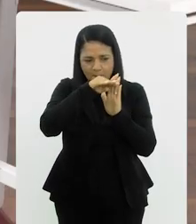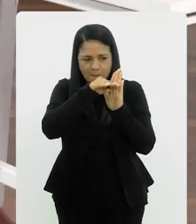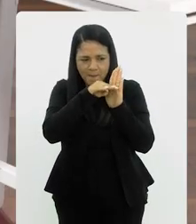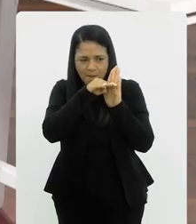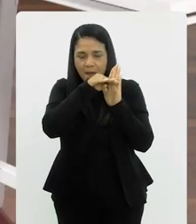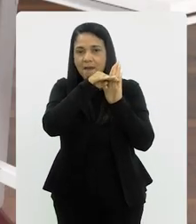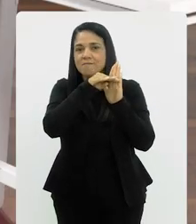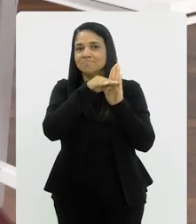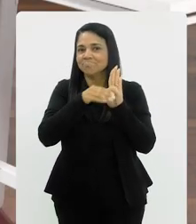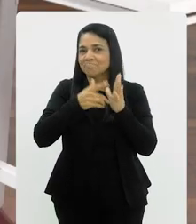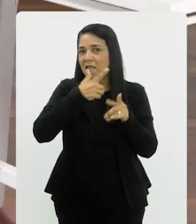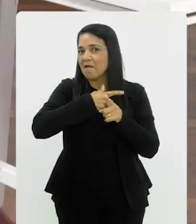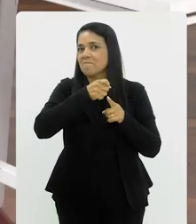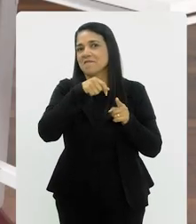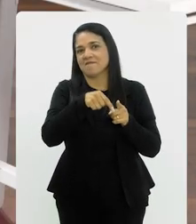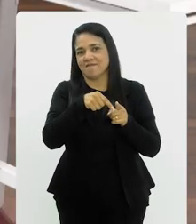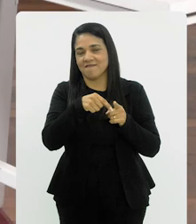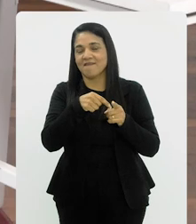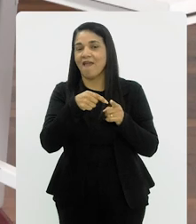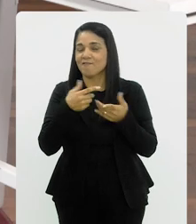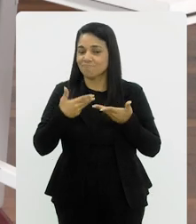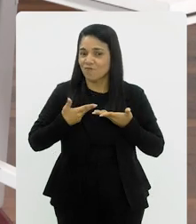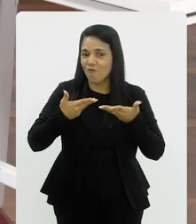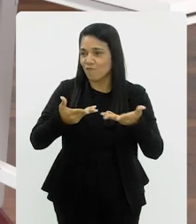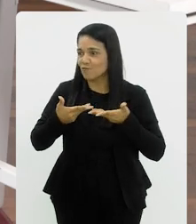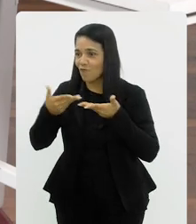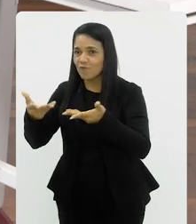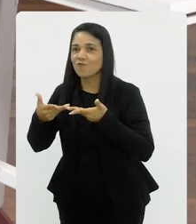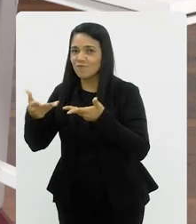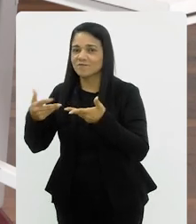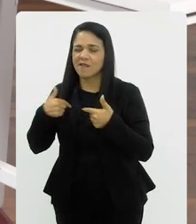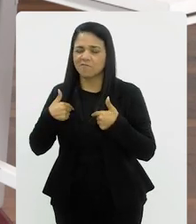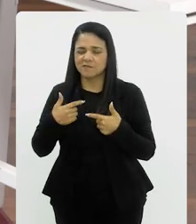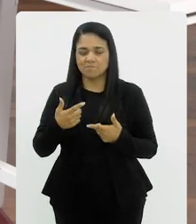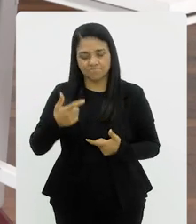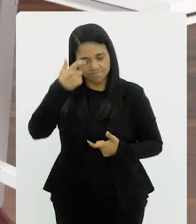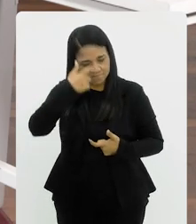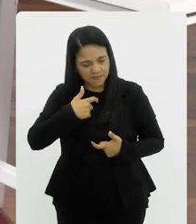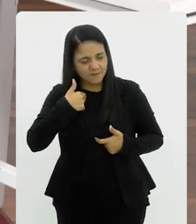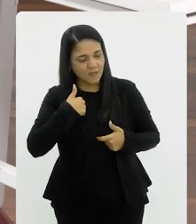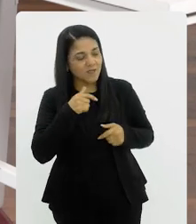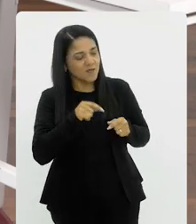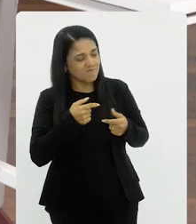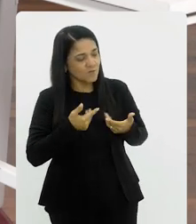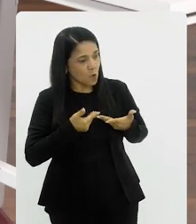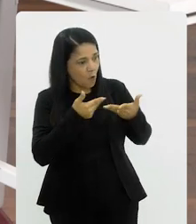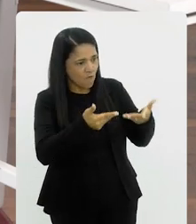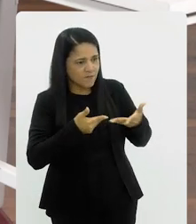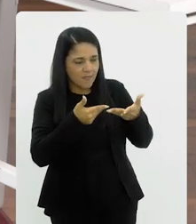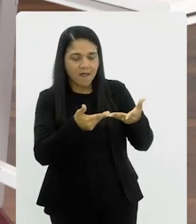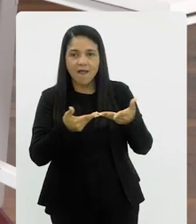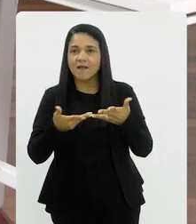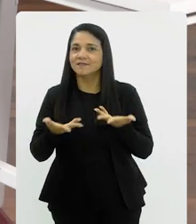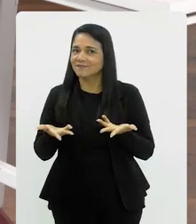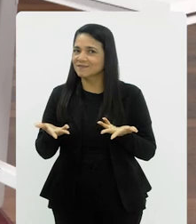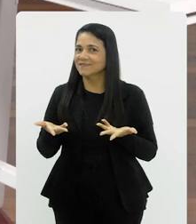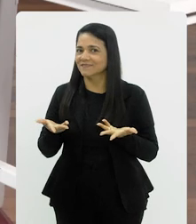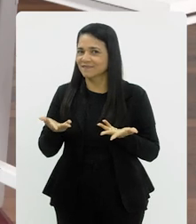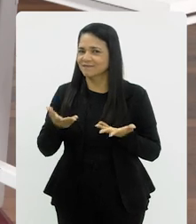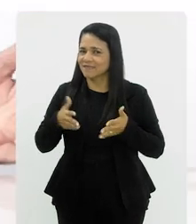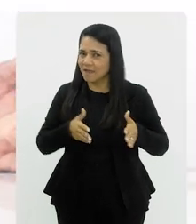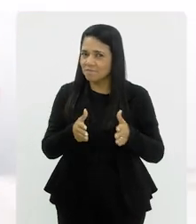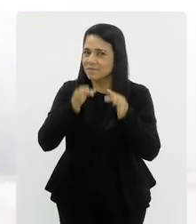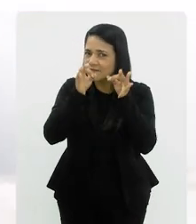surgiram os convites, né? Aí começou a surgir. É nesse momento que a gente fala, poxa, eu estou indo pelo caminho certo, estou sendo convidado, né? Então, foi aí